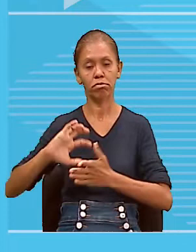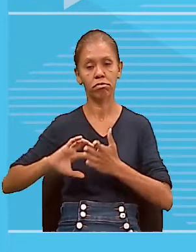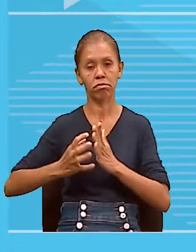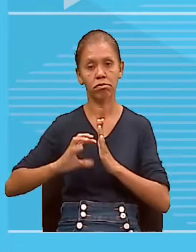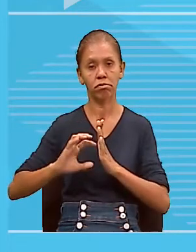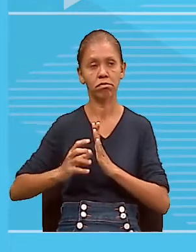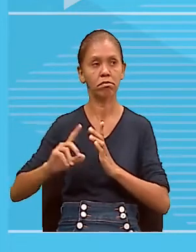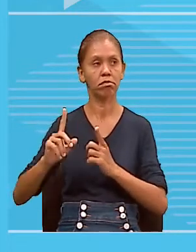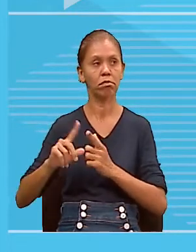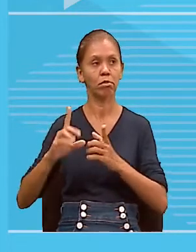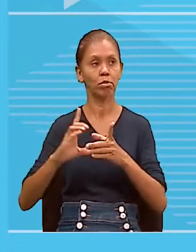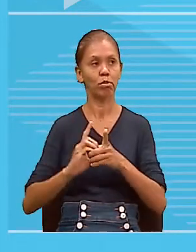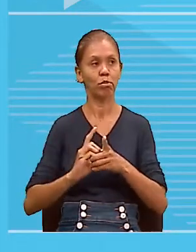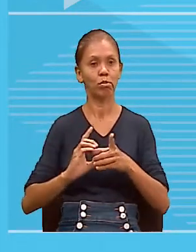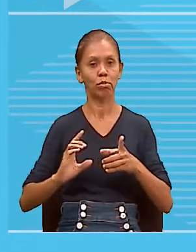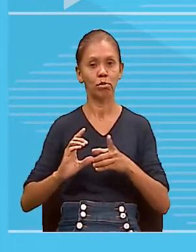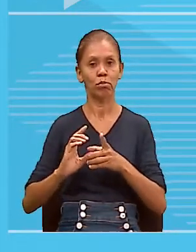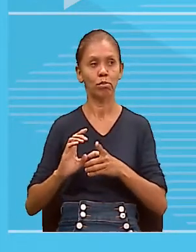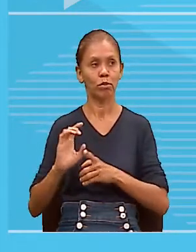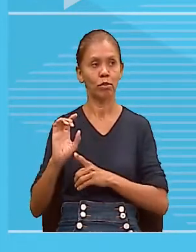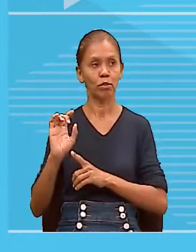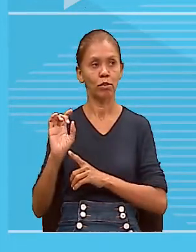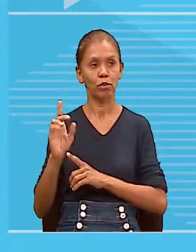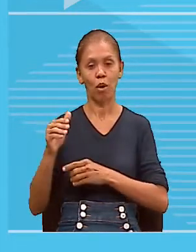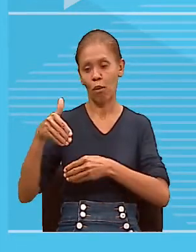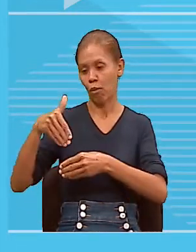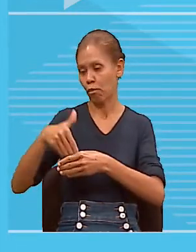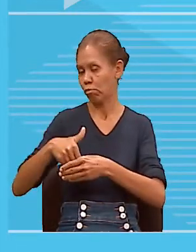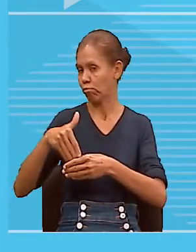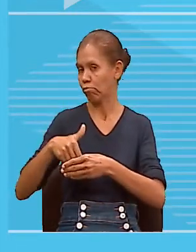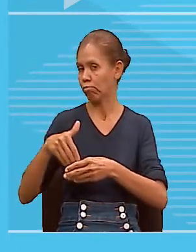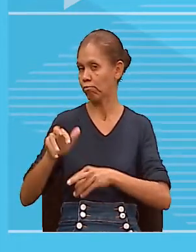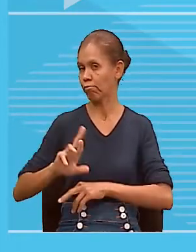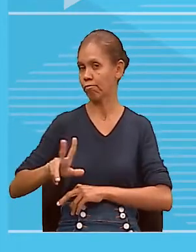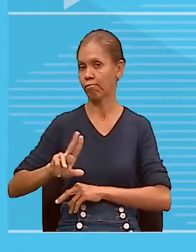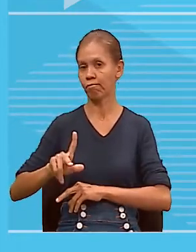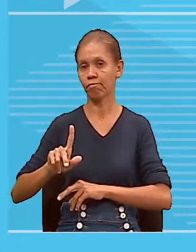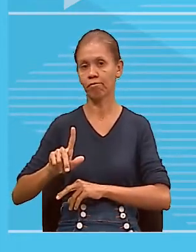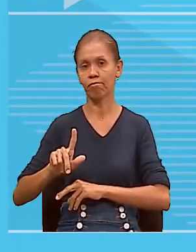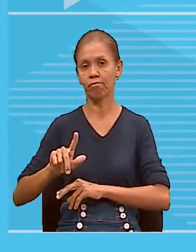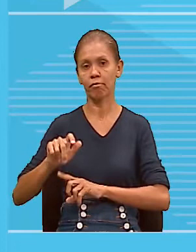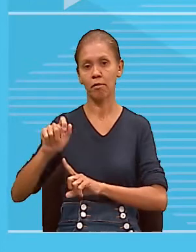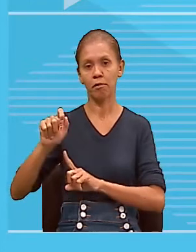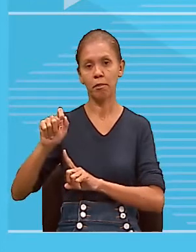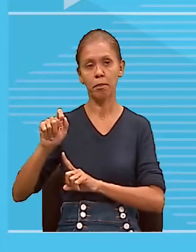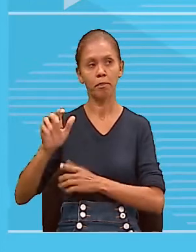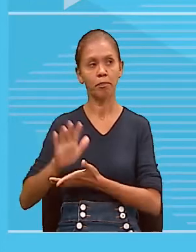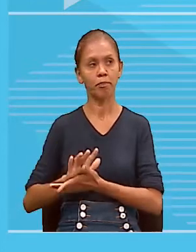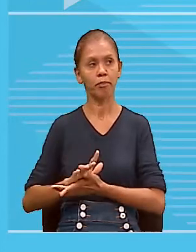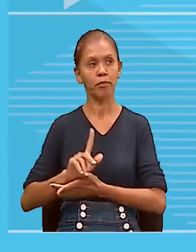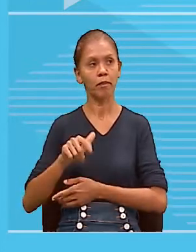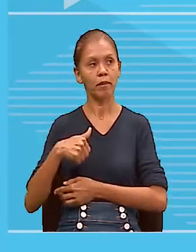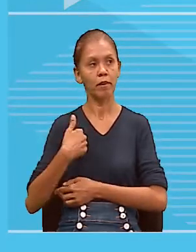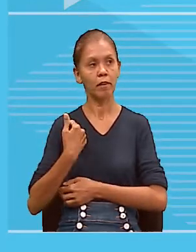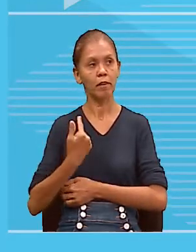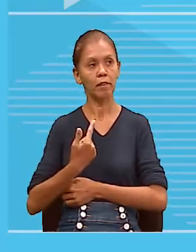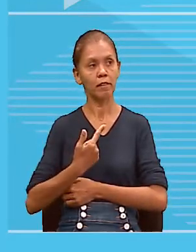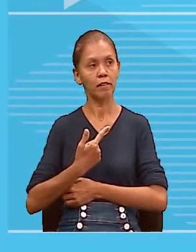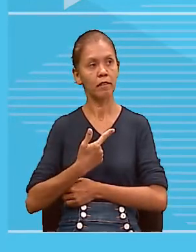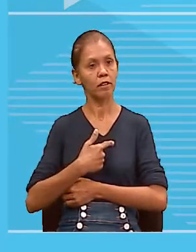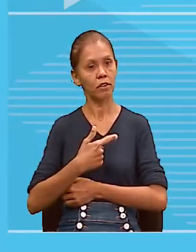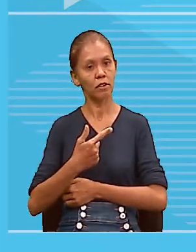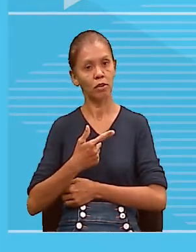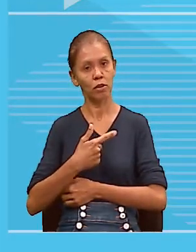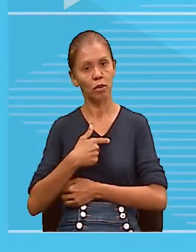democracia não é exclusivamente o voto e a gente nesse último mês parece que mais nos